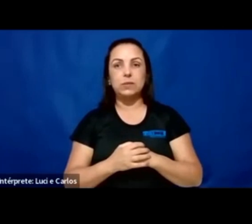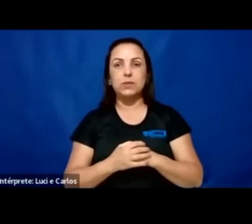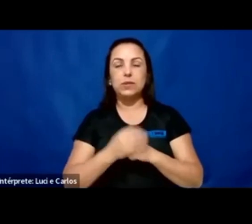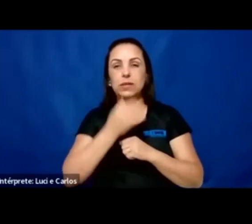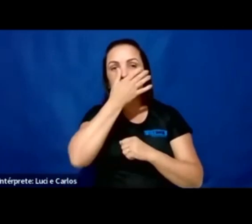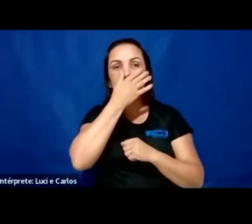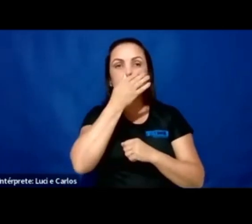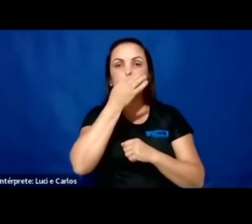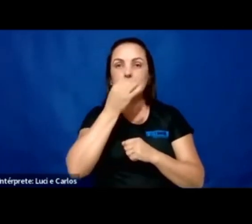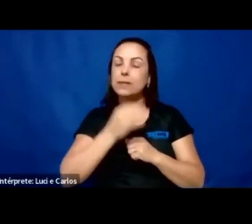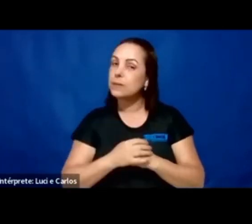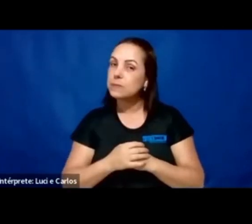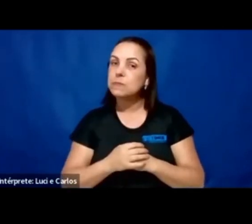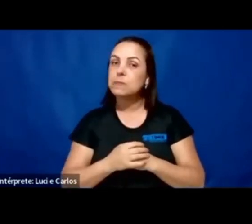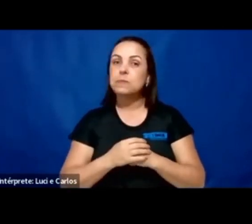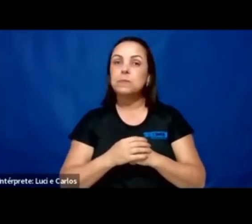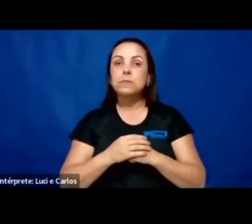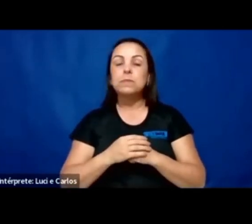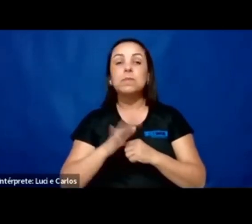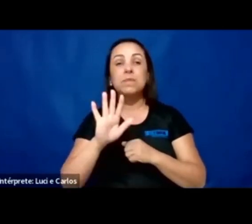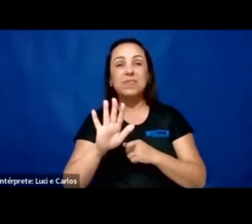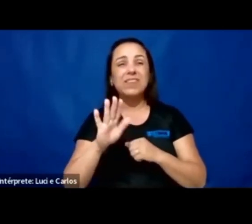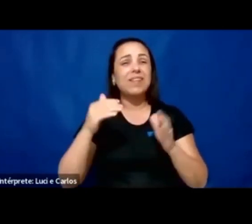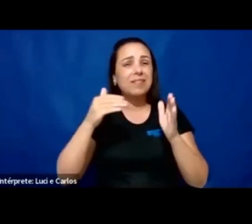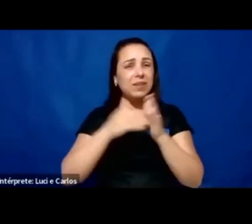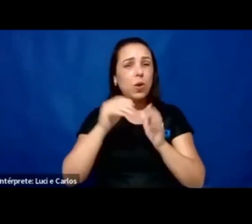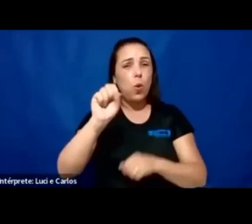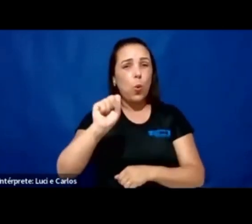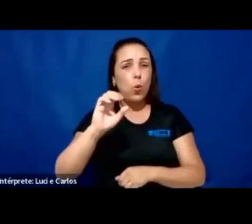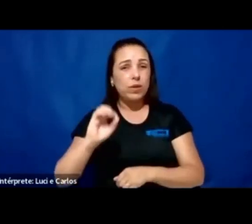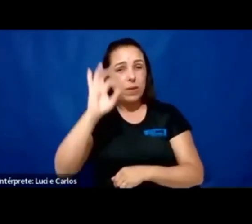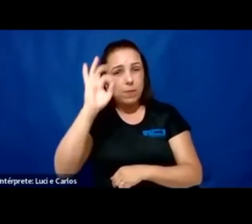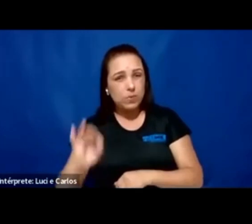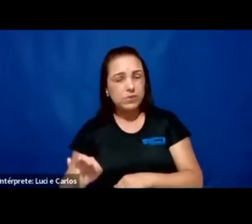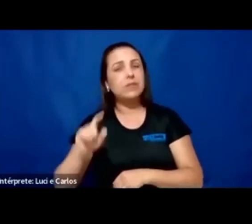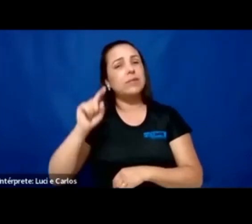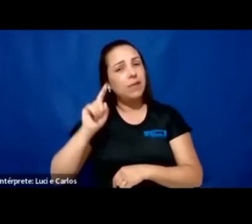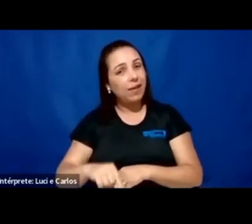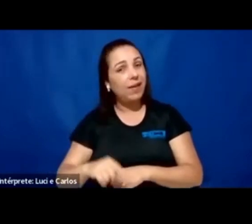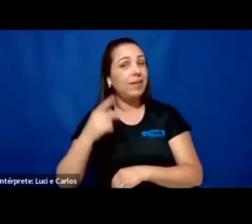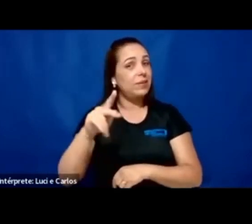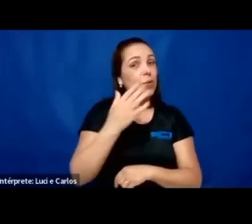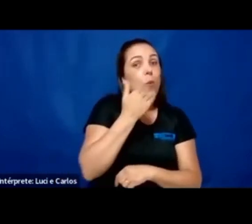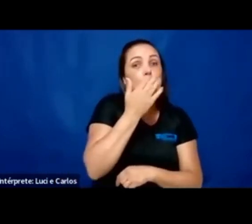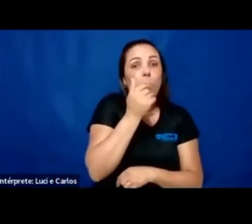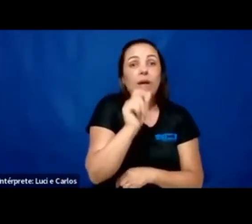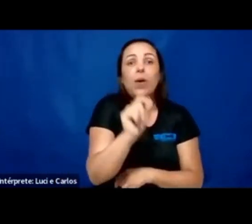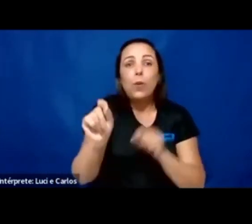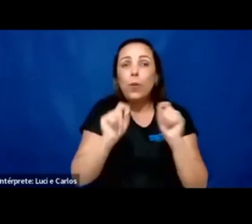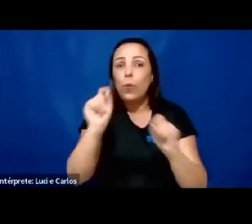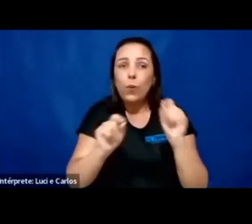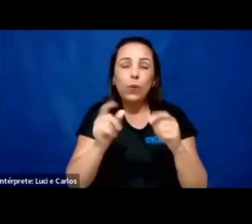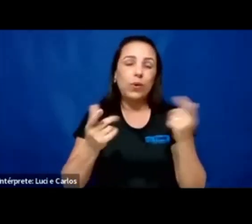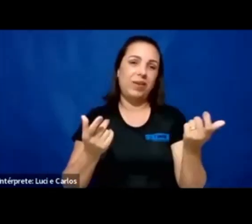a 80% é seu estilo de vida, é o meio ambiente, é a comida que você come, é o que